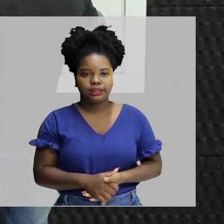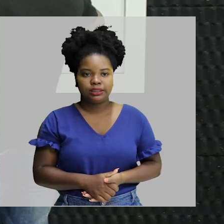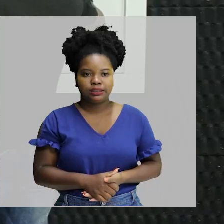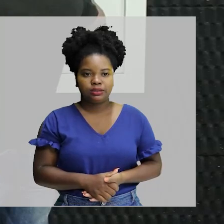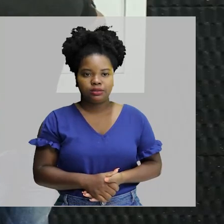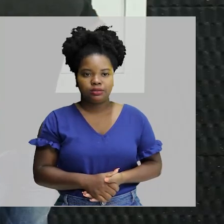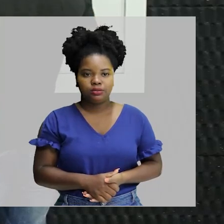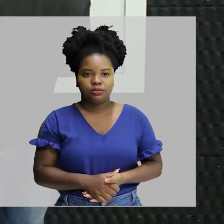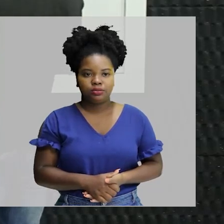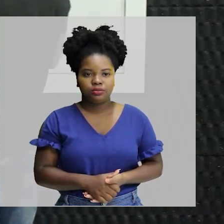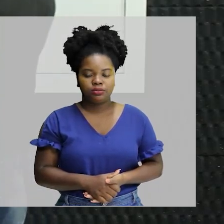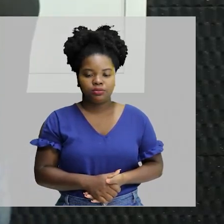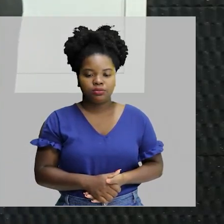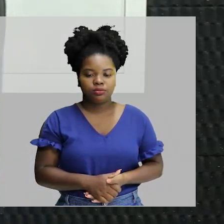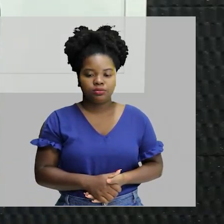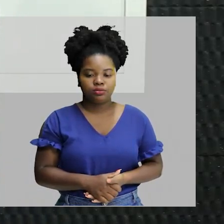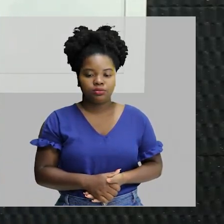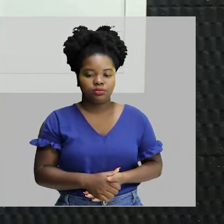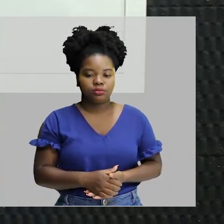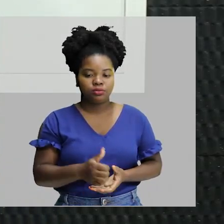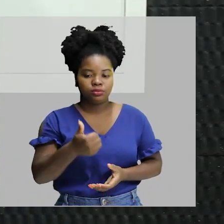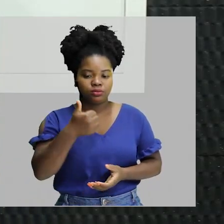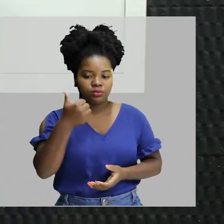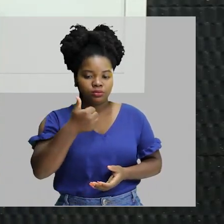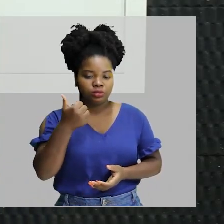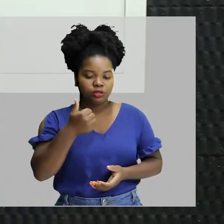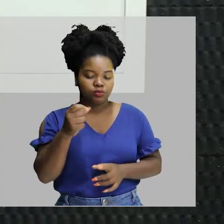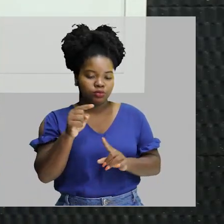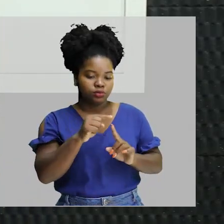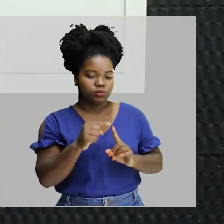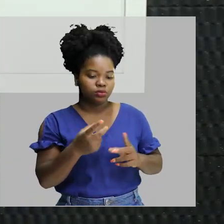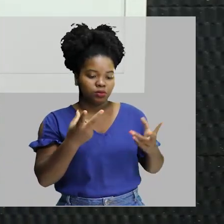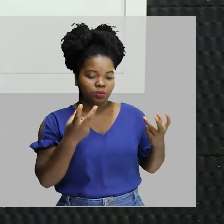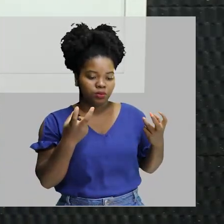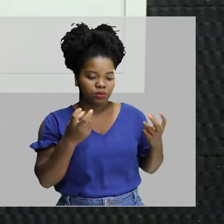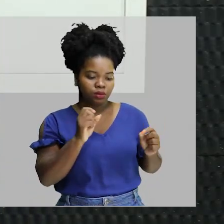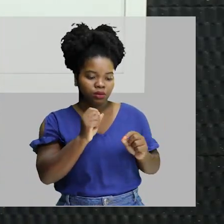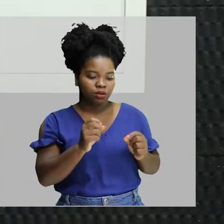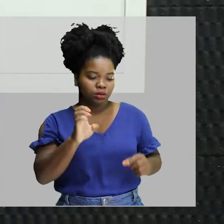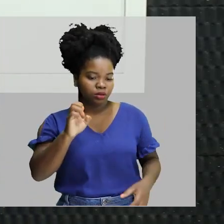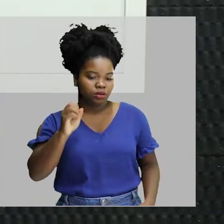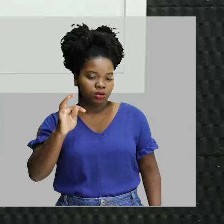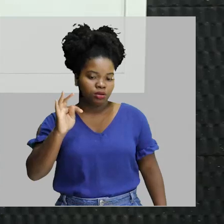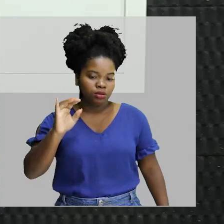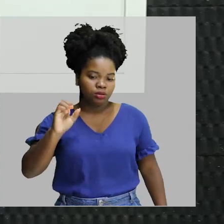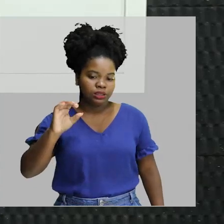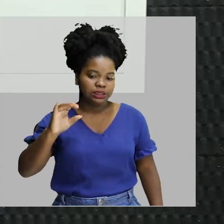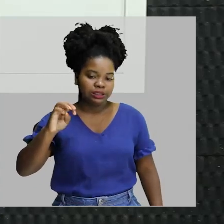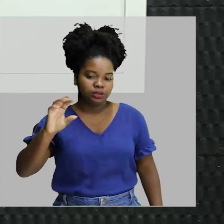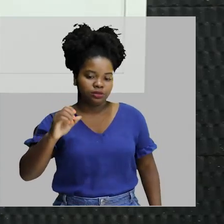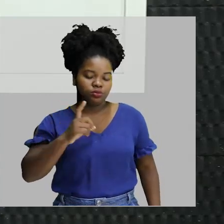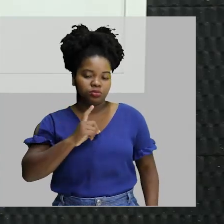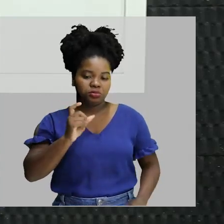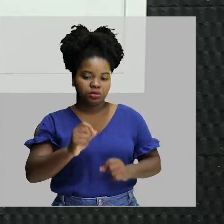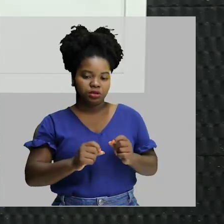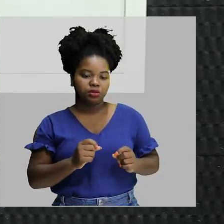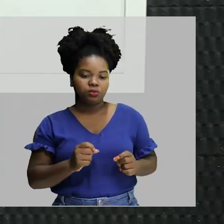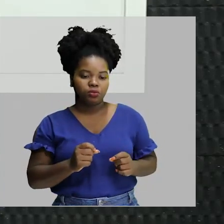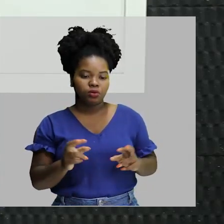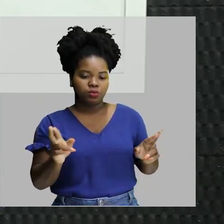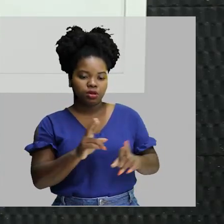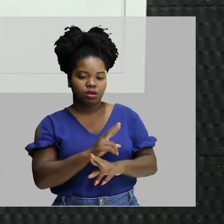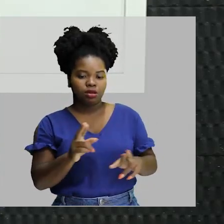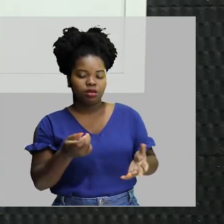certo? É a primeira forma que você percebe que o estoicismo ele traz uma defesa desse